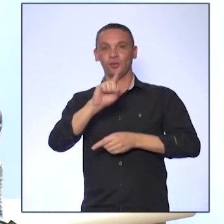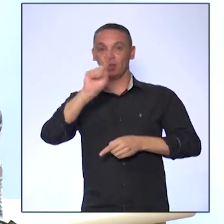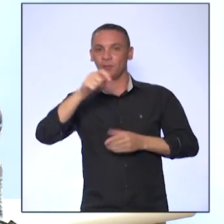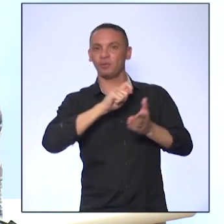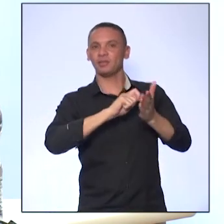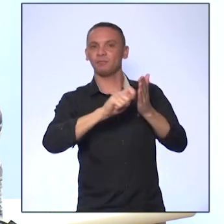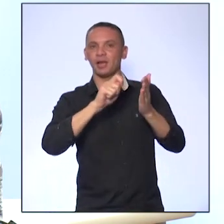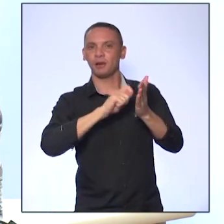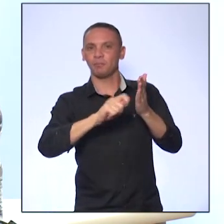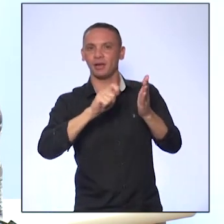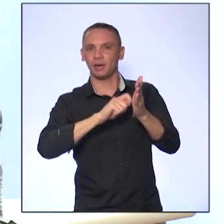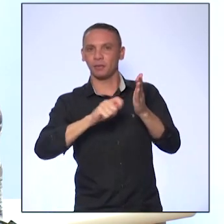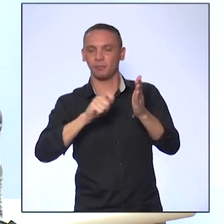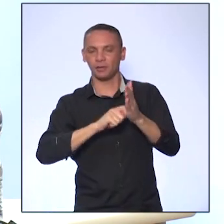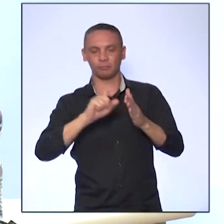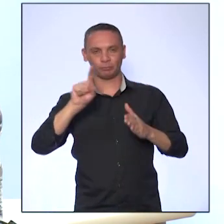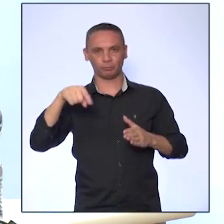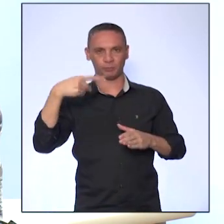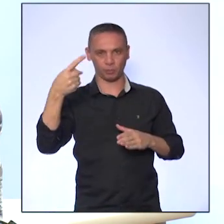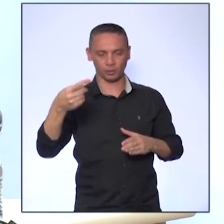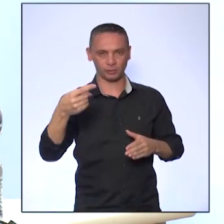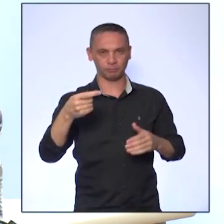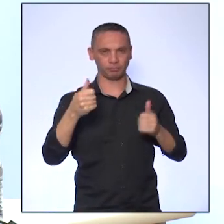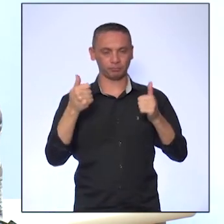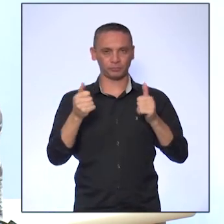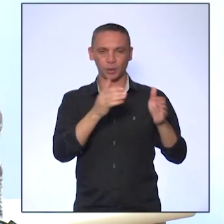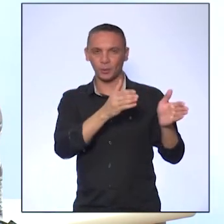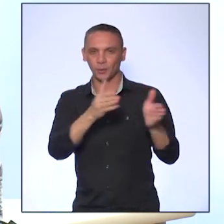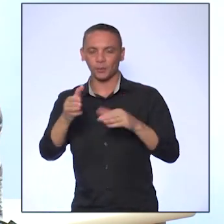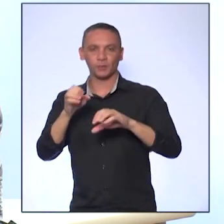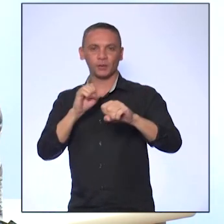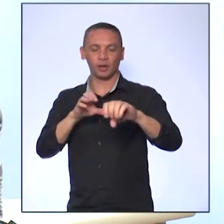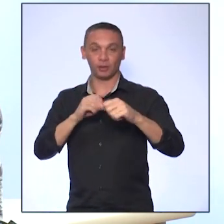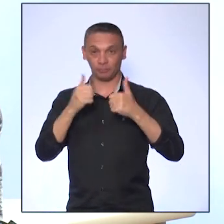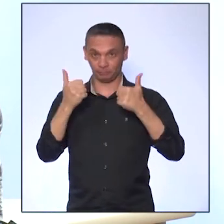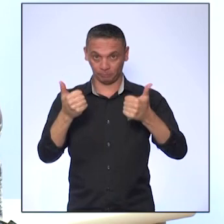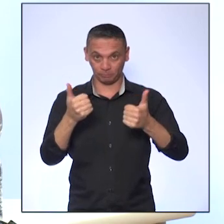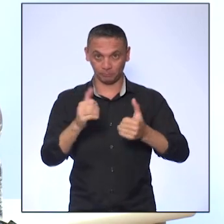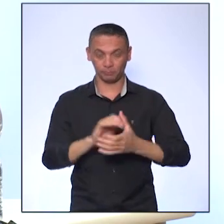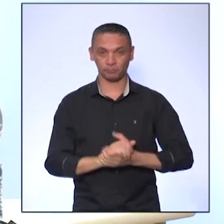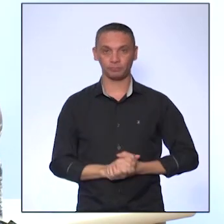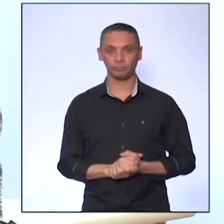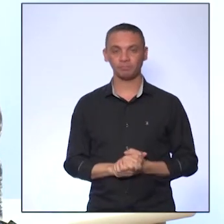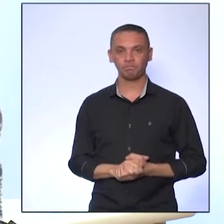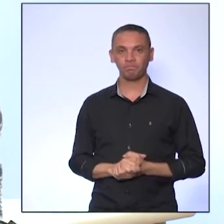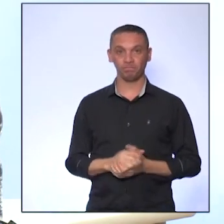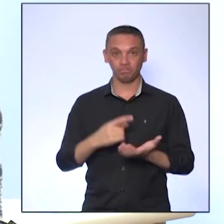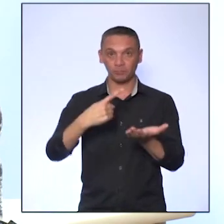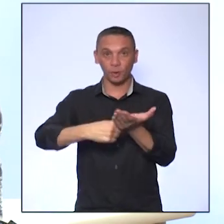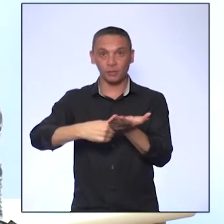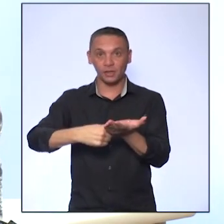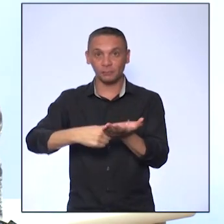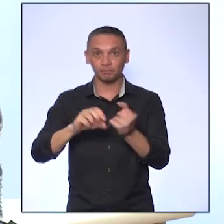as anotações necessárias para nós conseguirmos acompanhar nas próximas aulas. Ok?